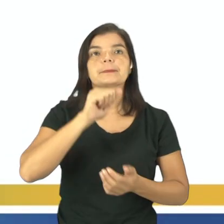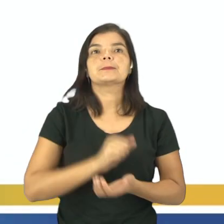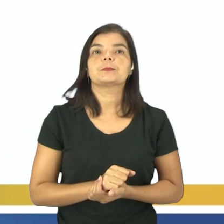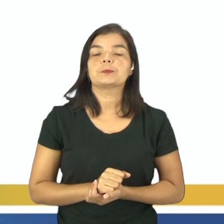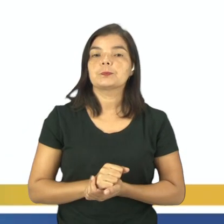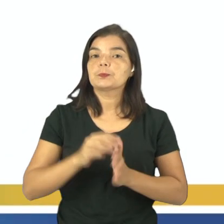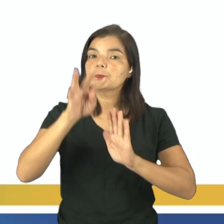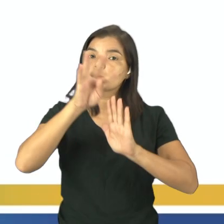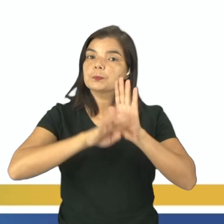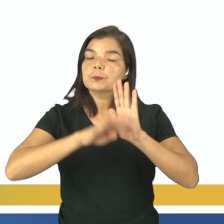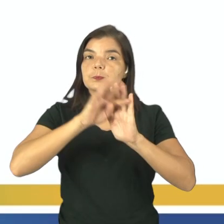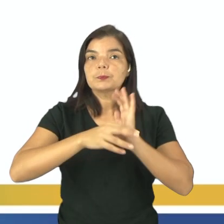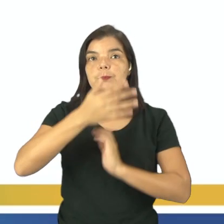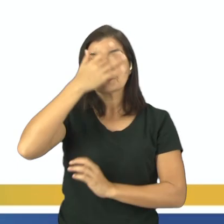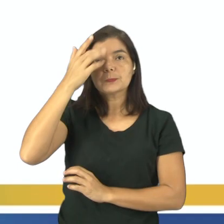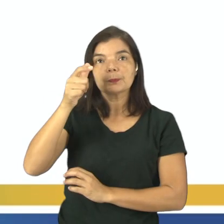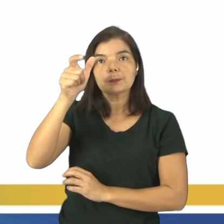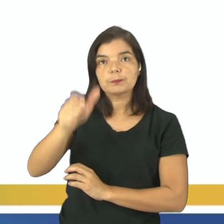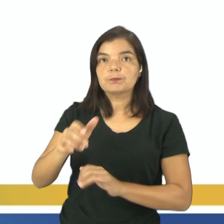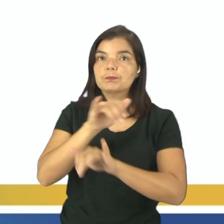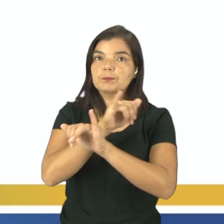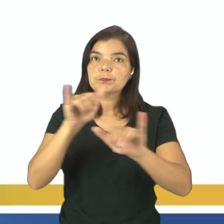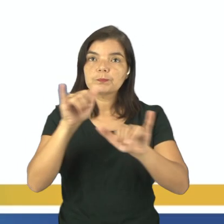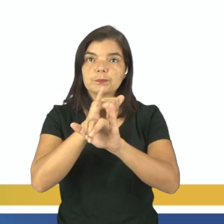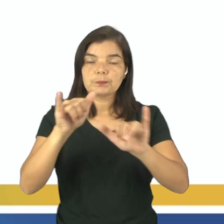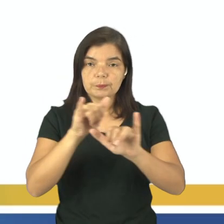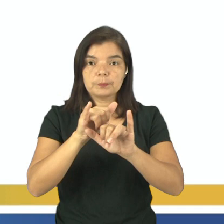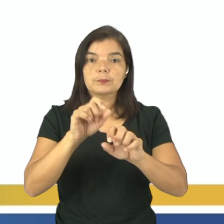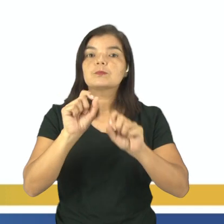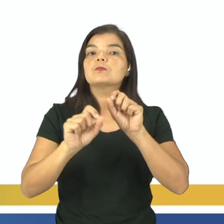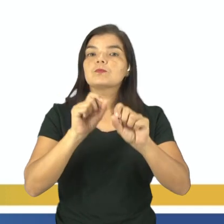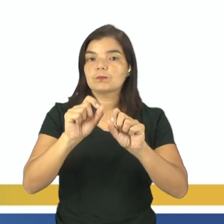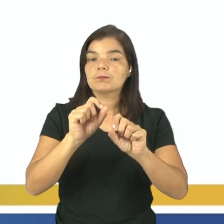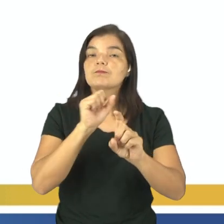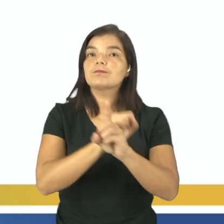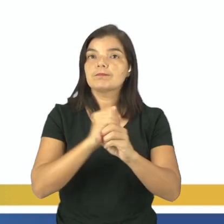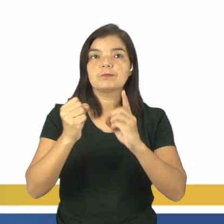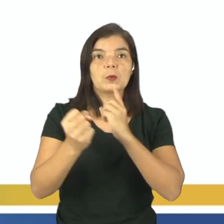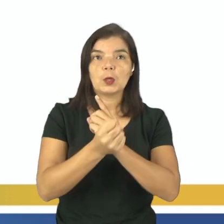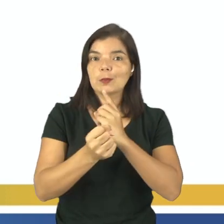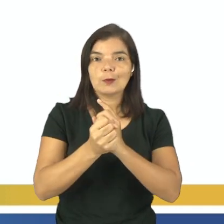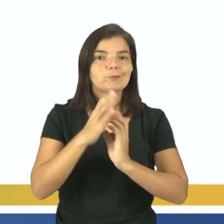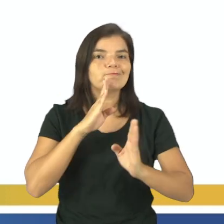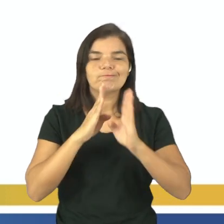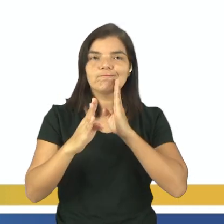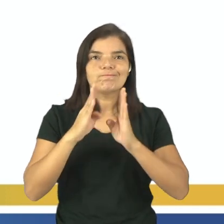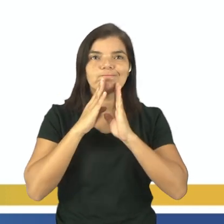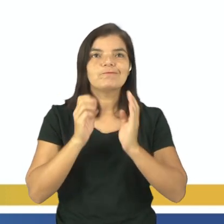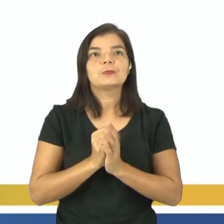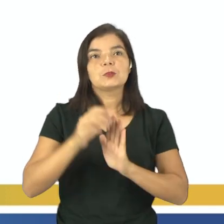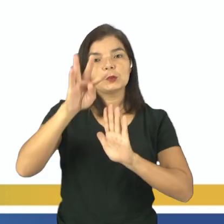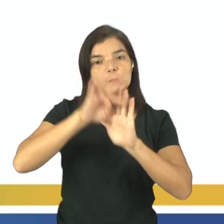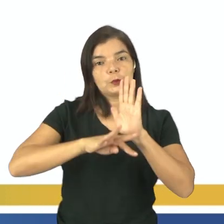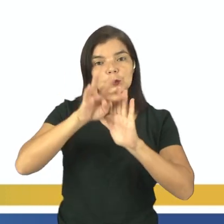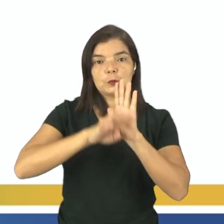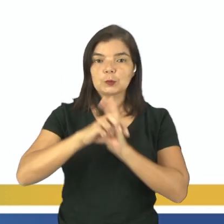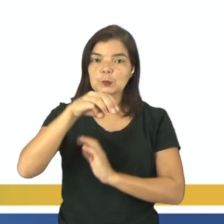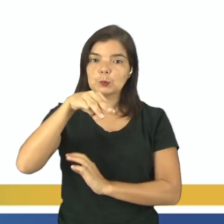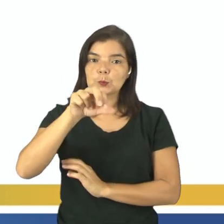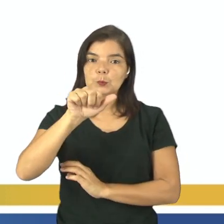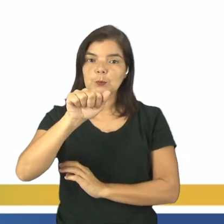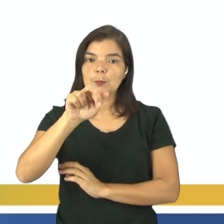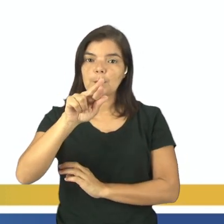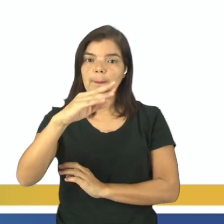O texto diz: o protagonismo das manifestações está no social e não no Facebook. O texto é do Marcos